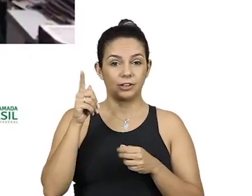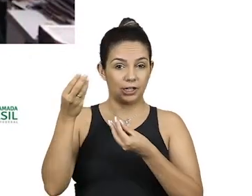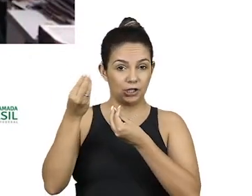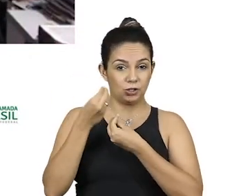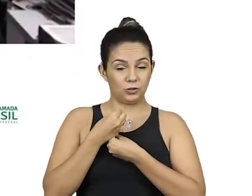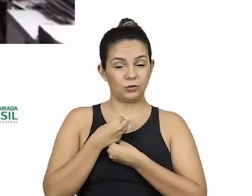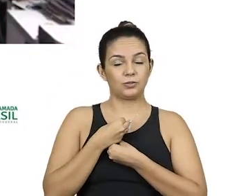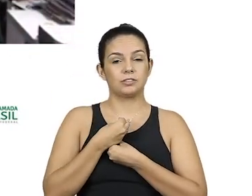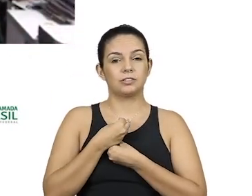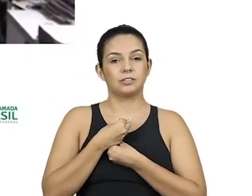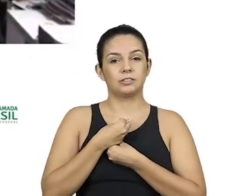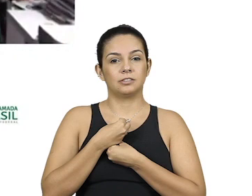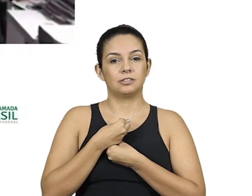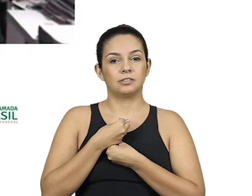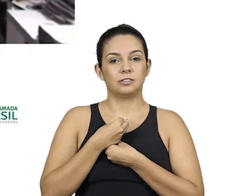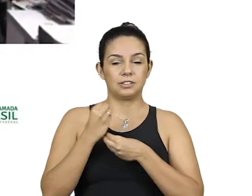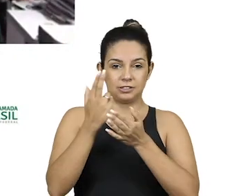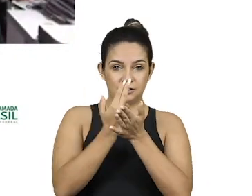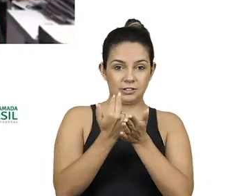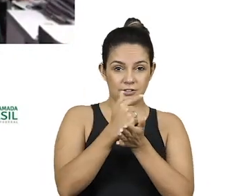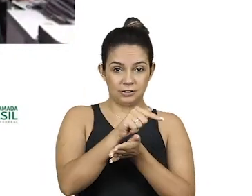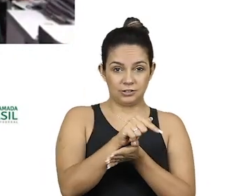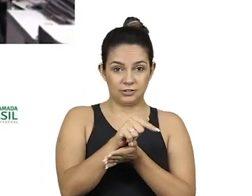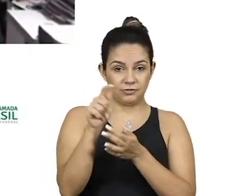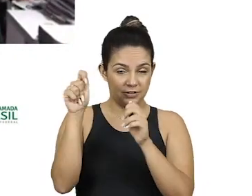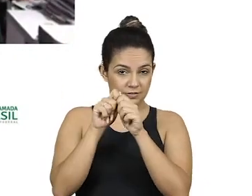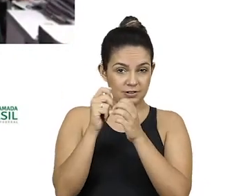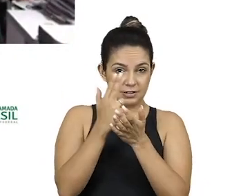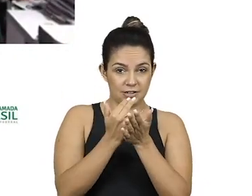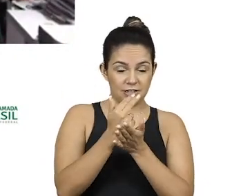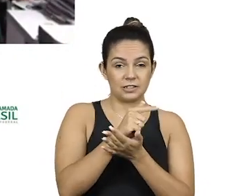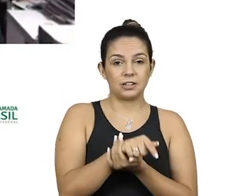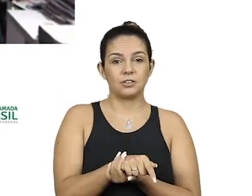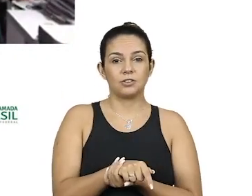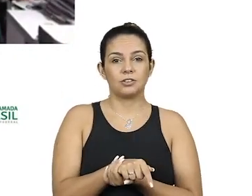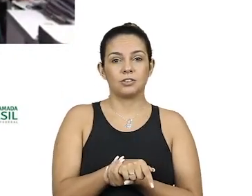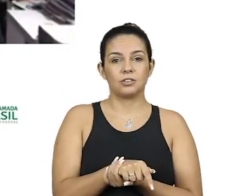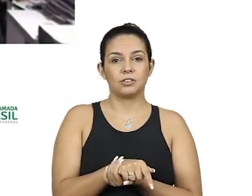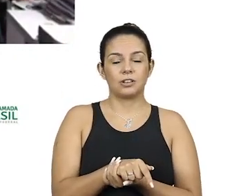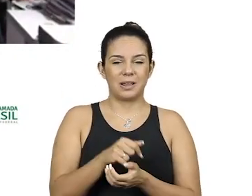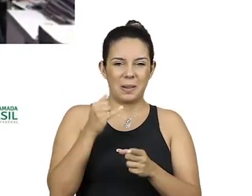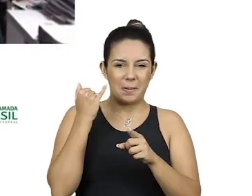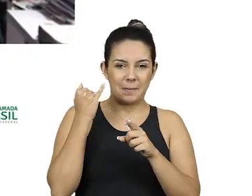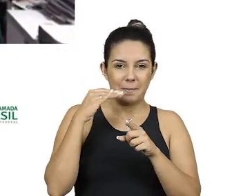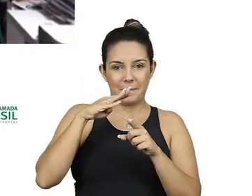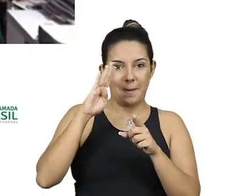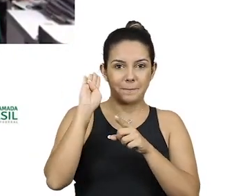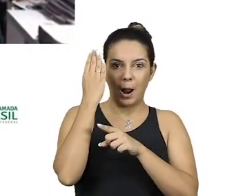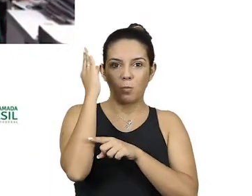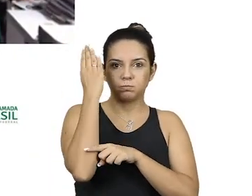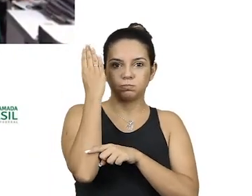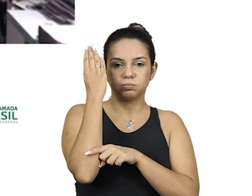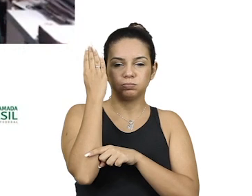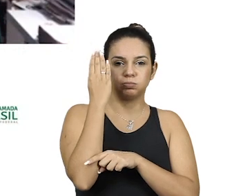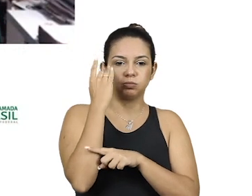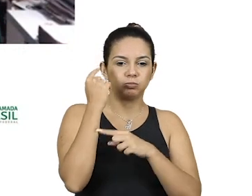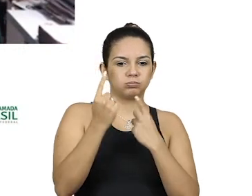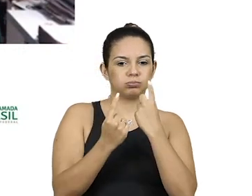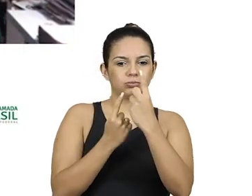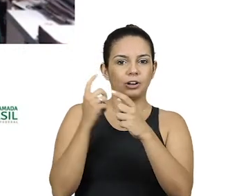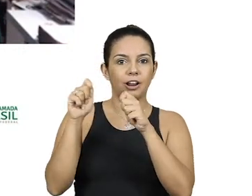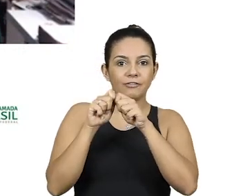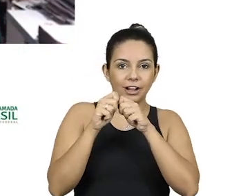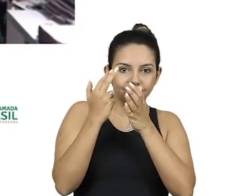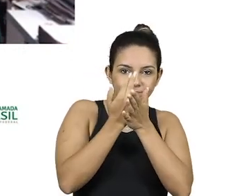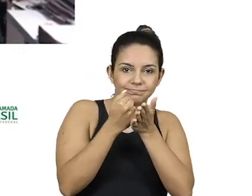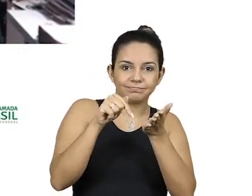Ele trouxe as gravuras, ele fez as gravuras em madeira, um por um,